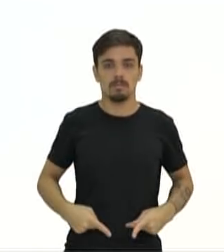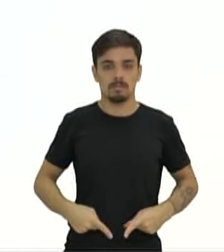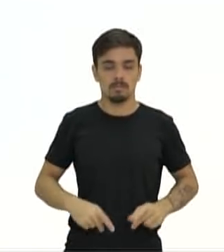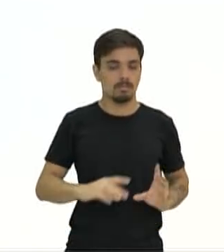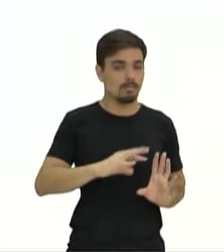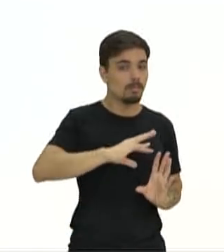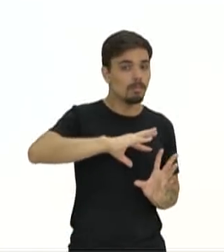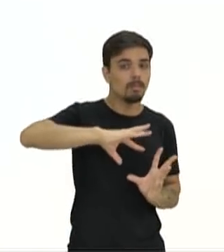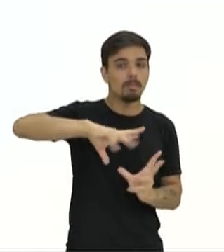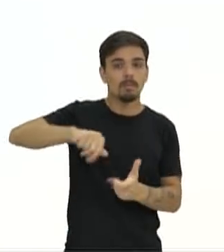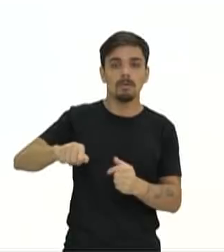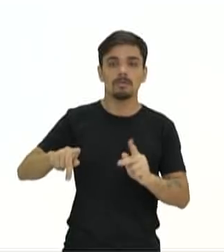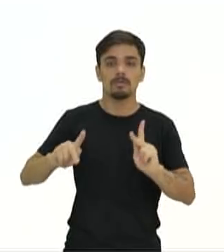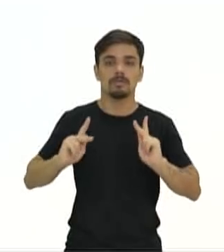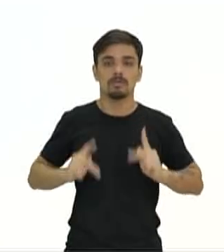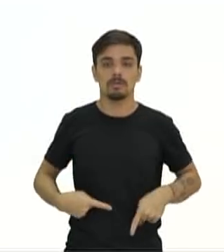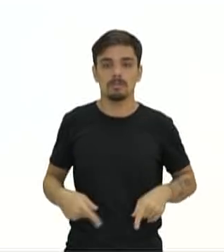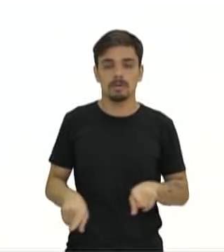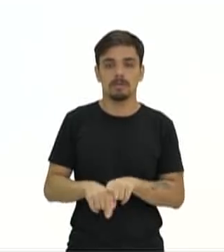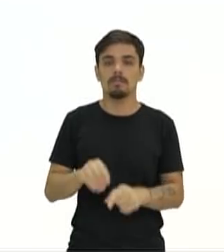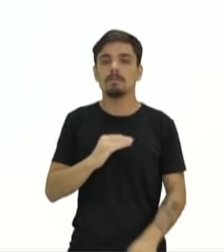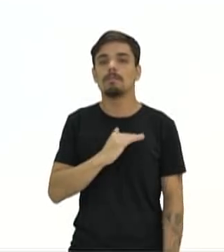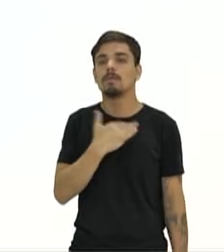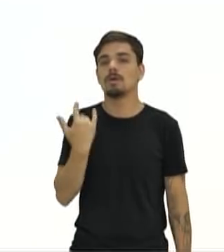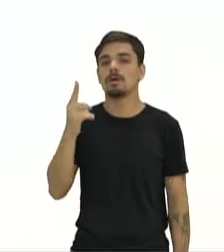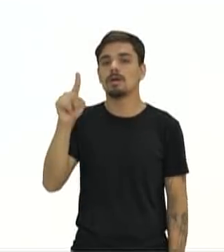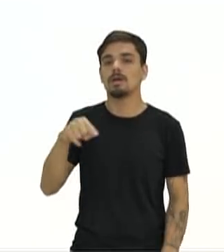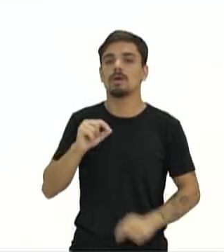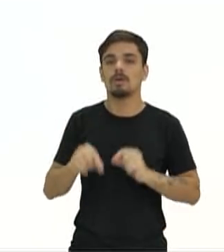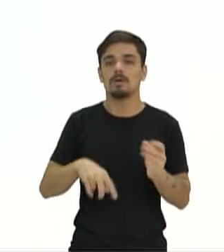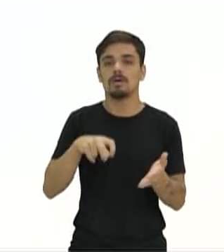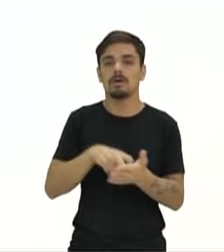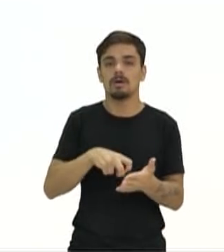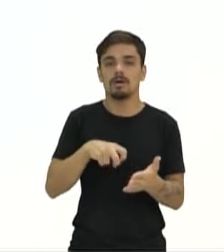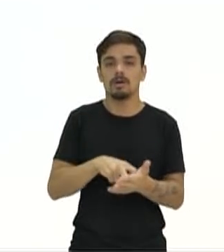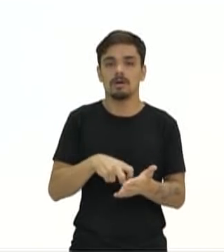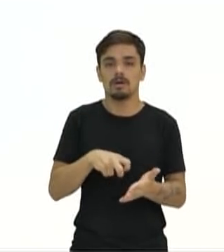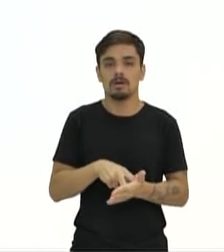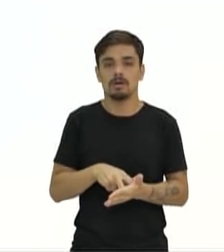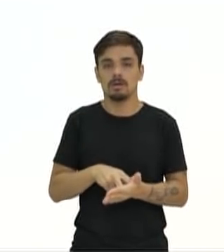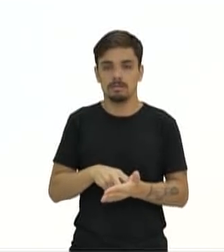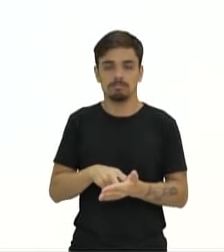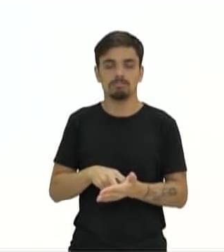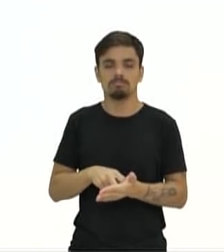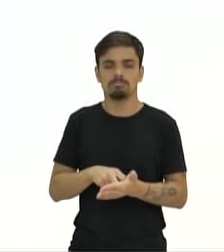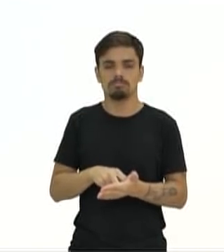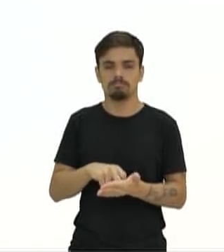mundo dos seres humanos, a morte é considerada um castigo muito severo.